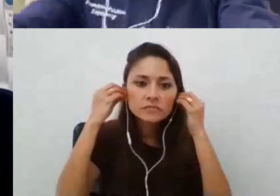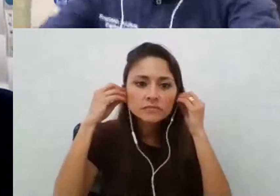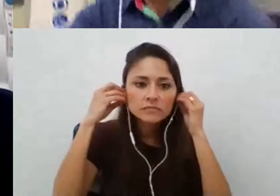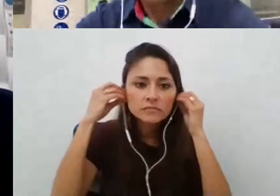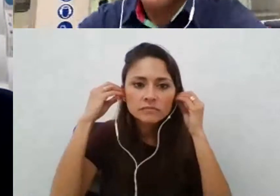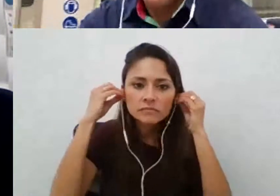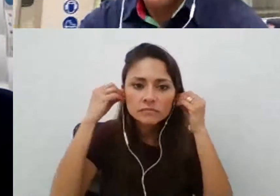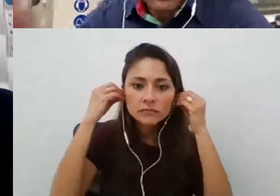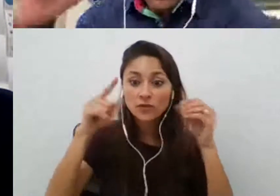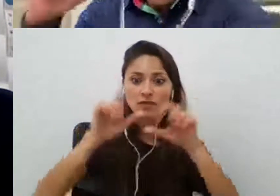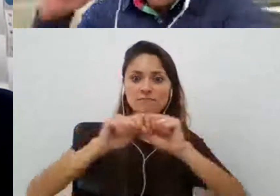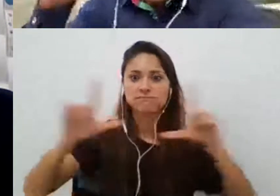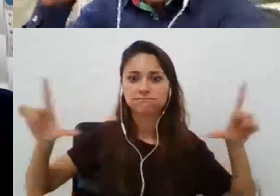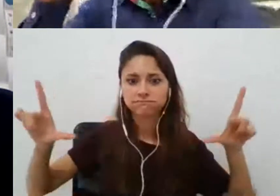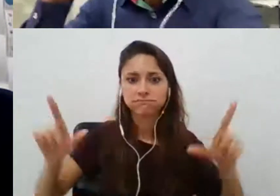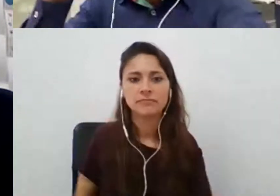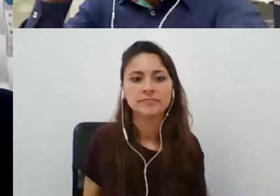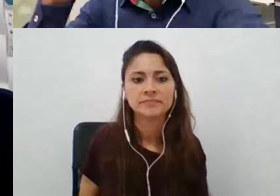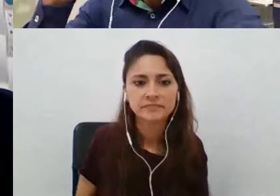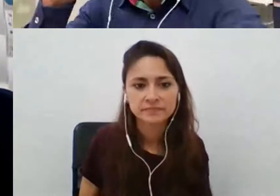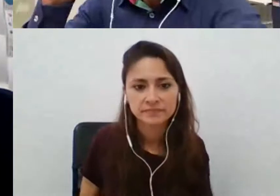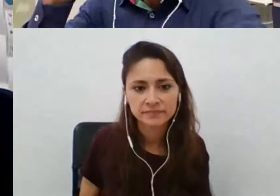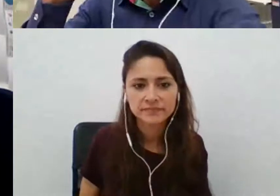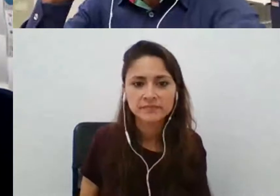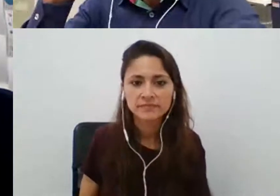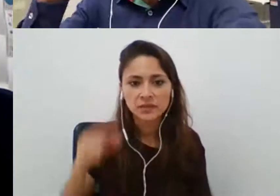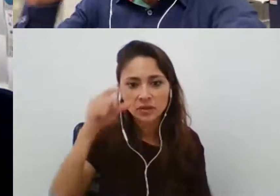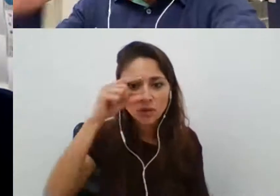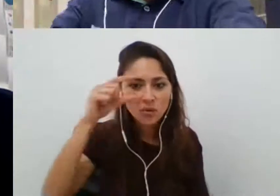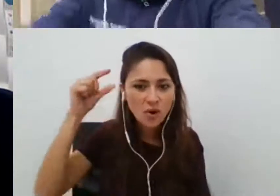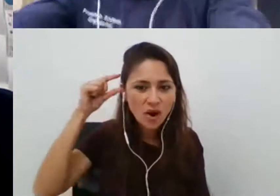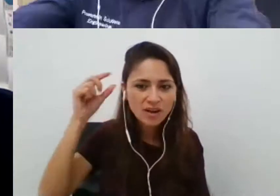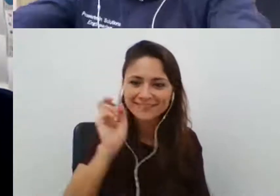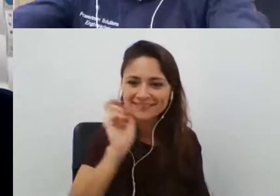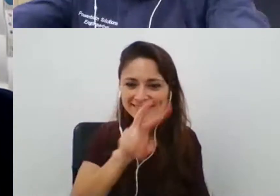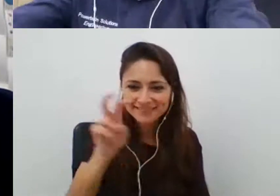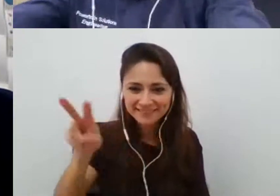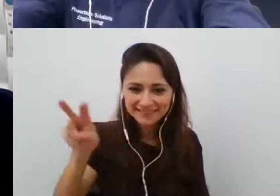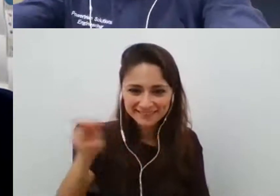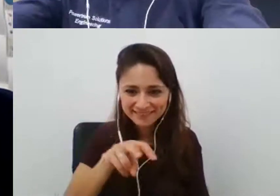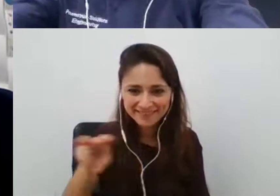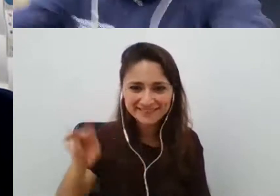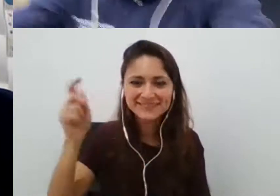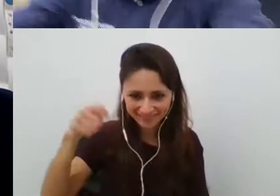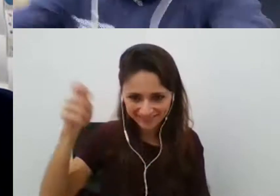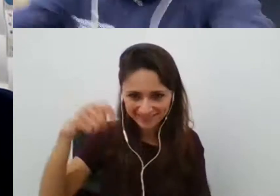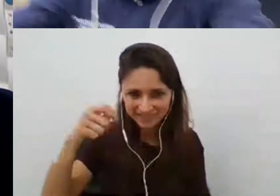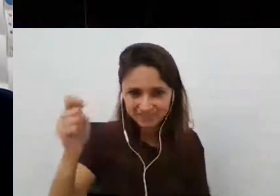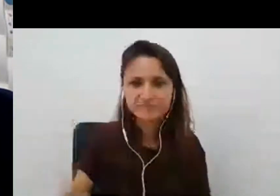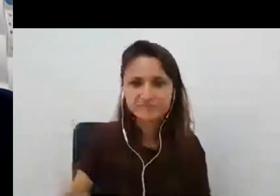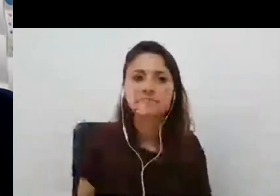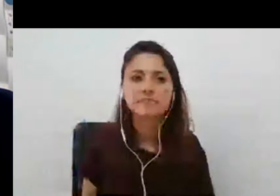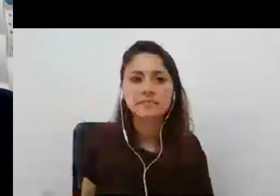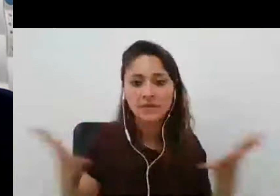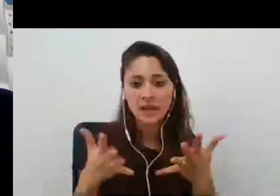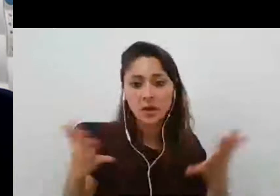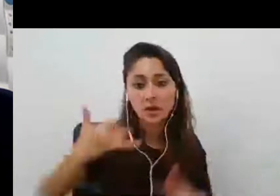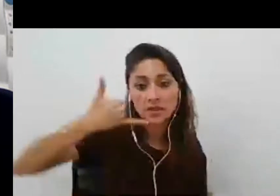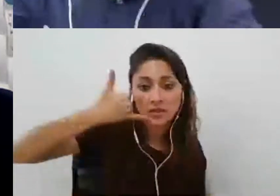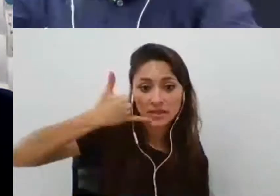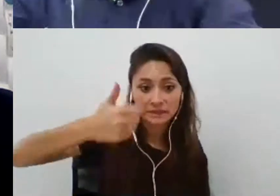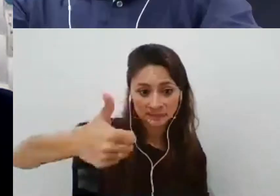Jairo. Você tá grandão na tela. Estou com óculos aqui, estou olhando, tá? Então vou tirar. Vou pelo celular, então.